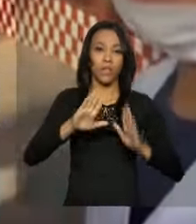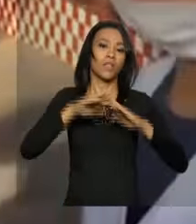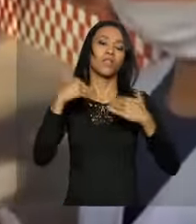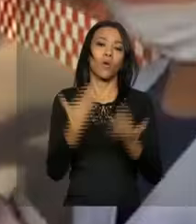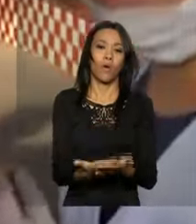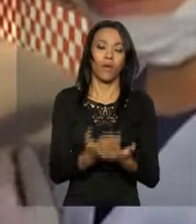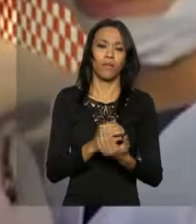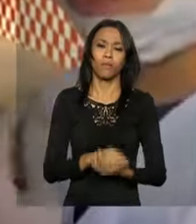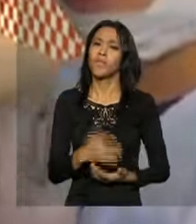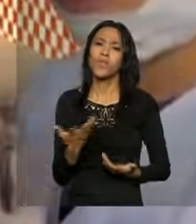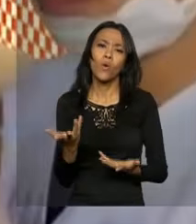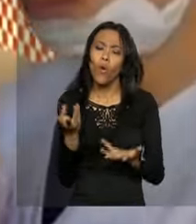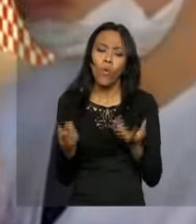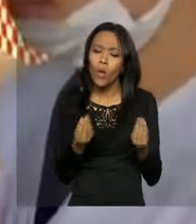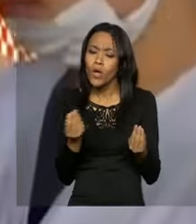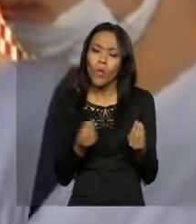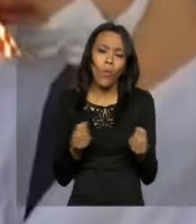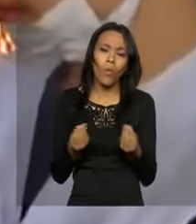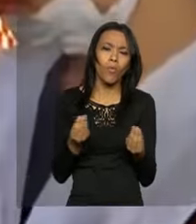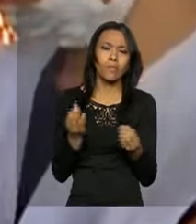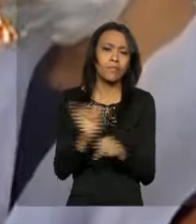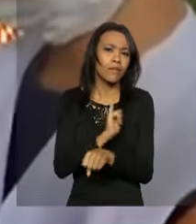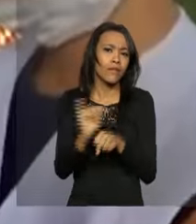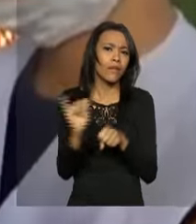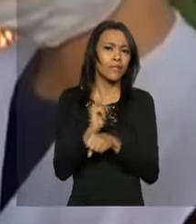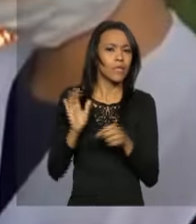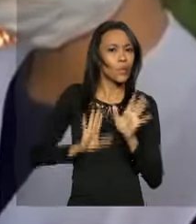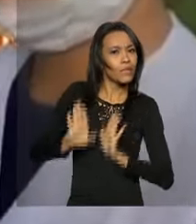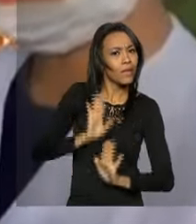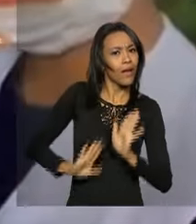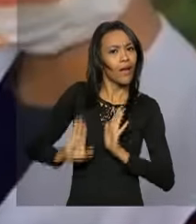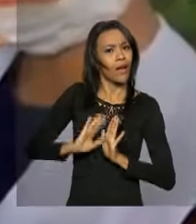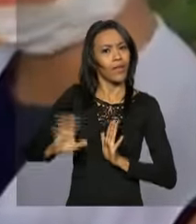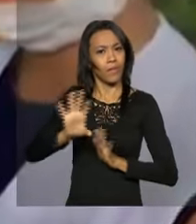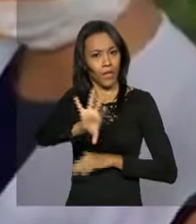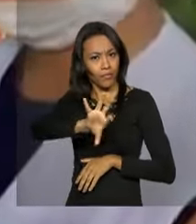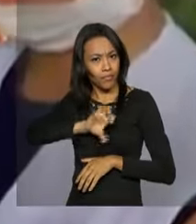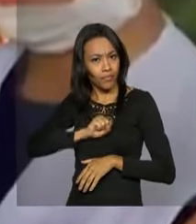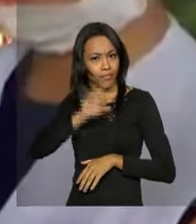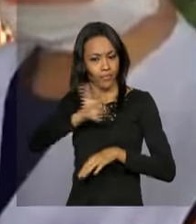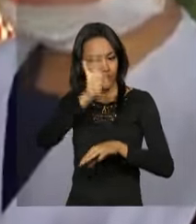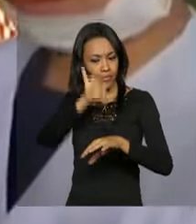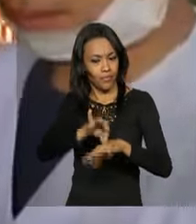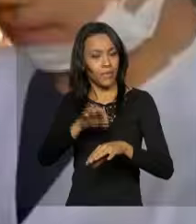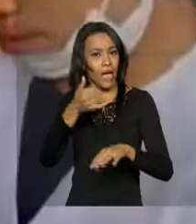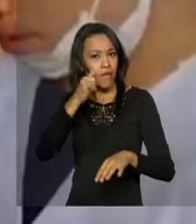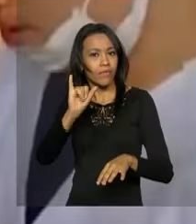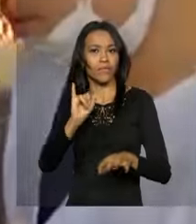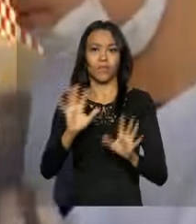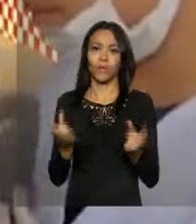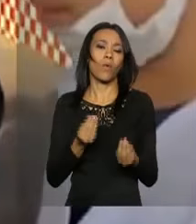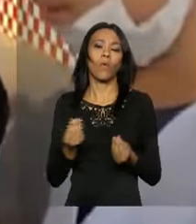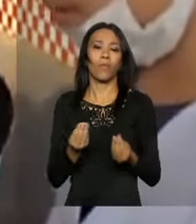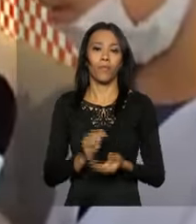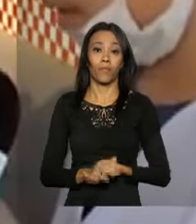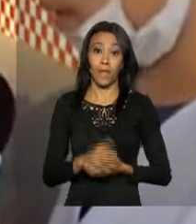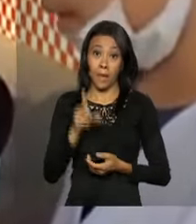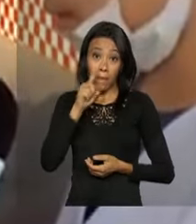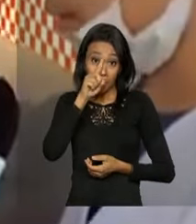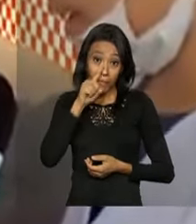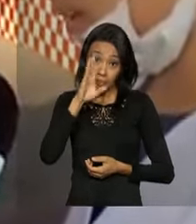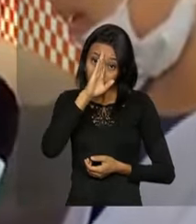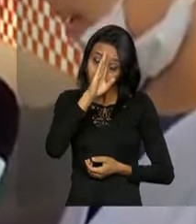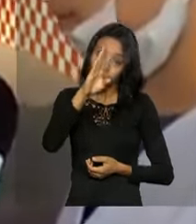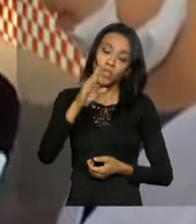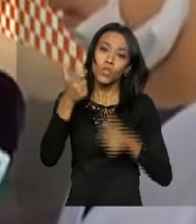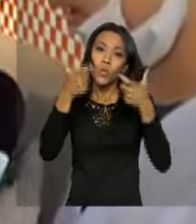Planta. E que cuidados você já sabe que a gente tem que tomar para que o Aedes aegypti, que transmite todas essas doenças, não nasça? Principalmente tomar cuidado com